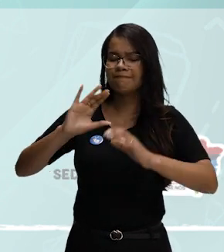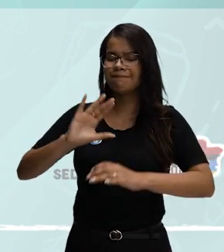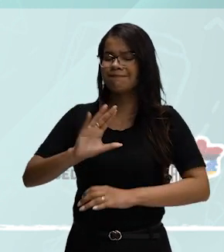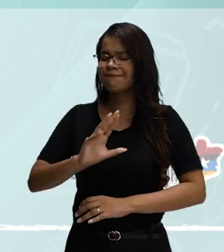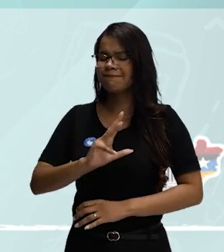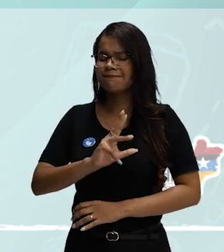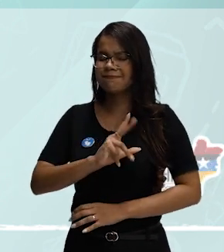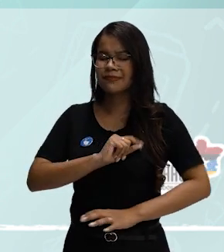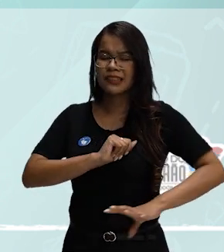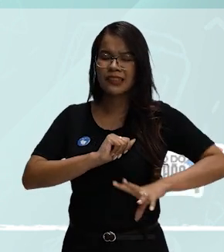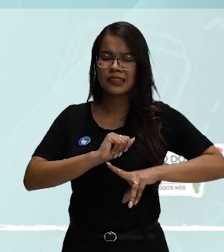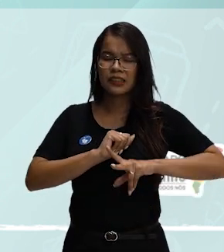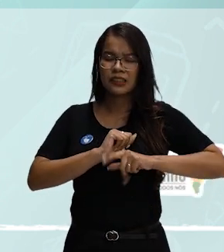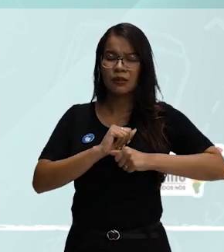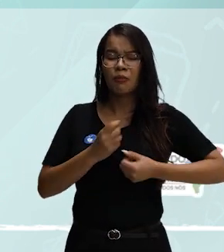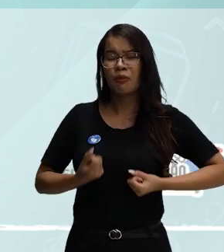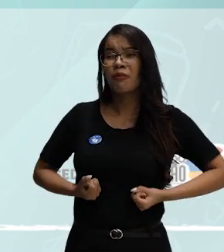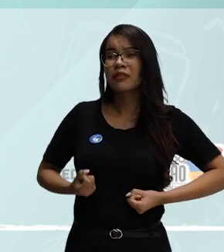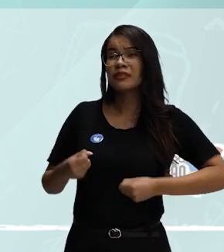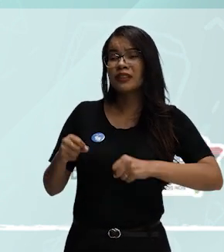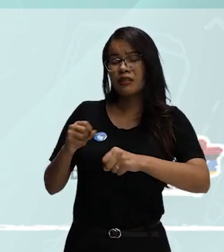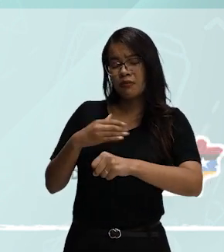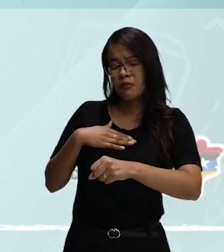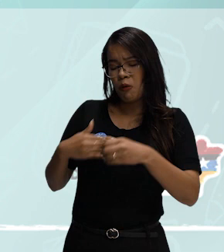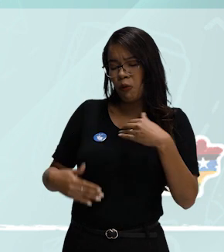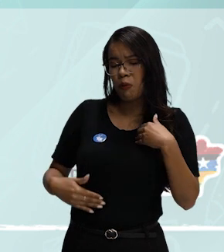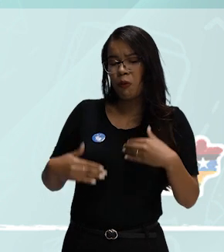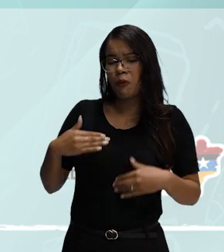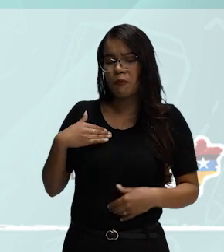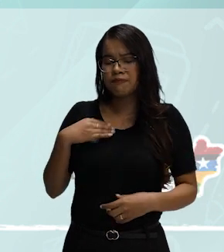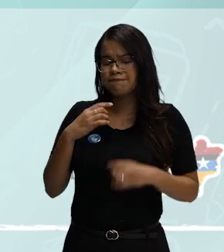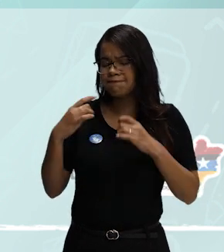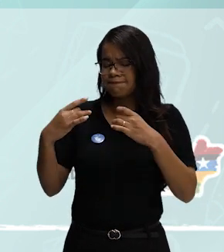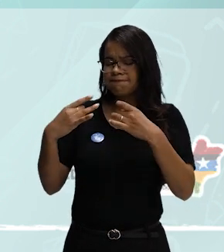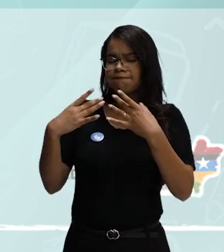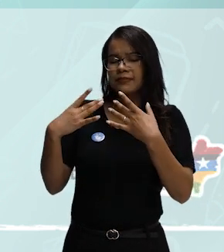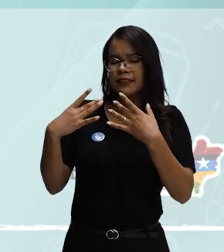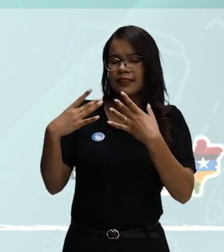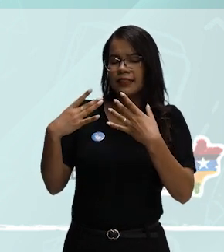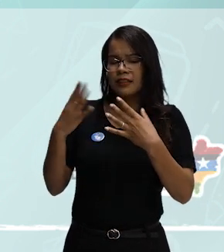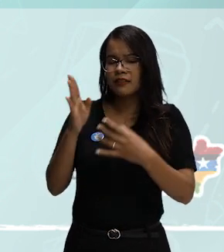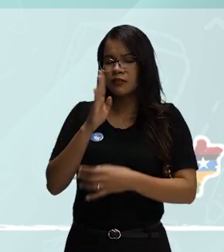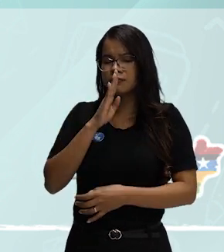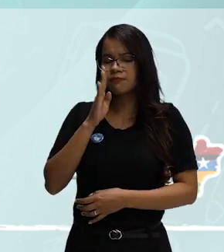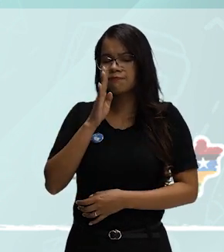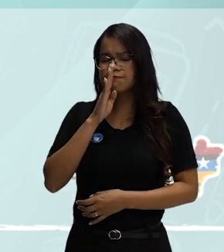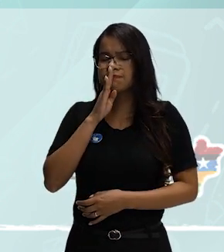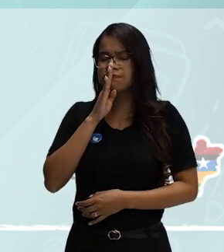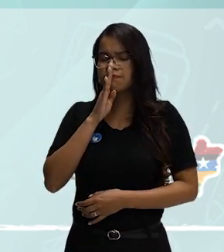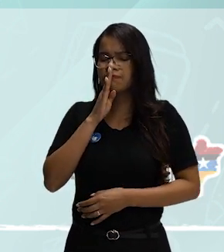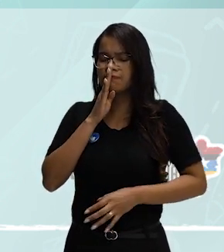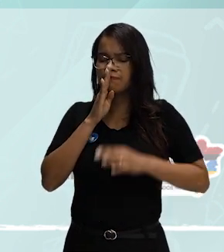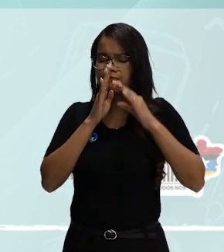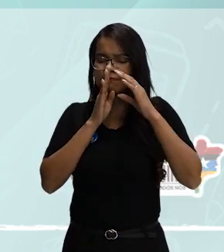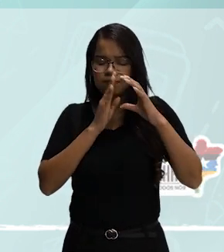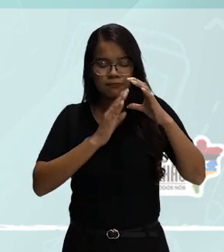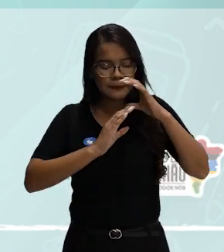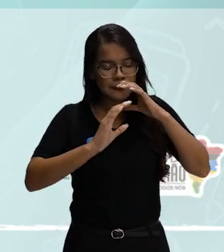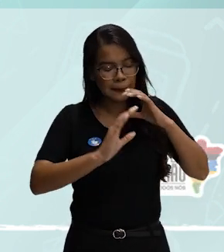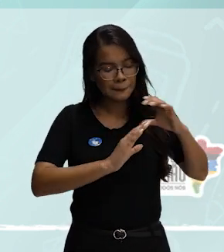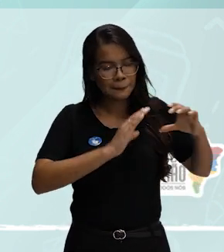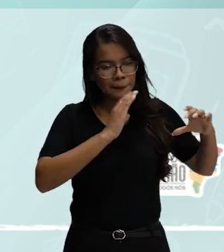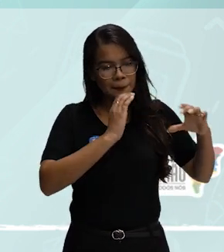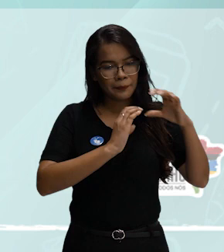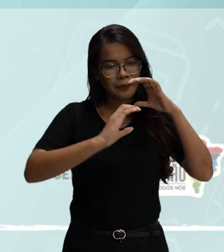tanto. Protegei o meu corpo abandonado e no silêncio derramai-lhe